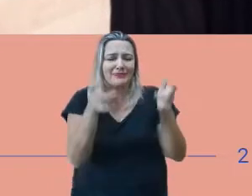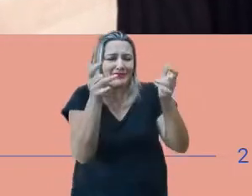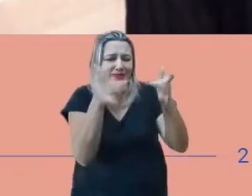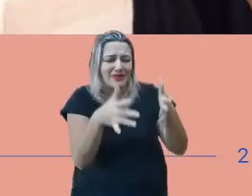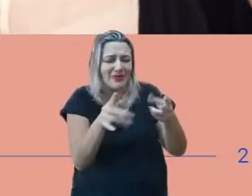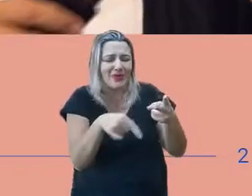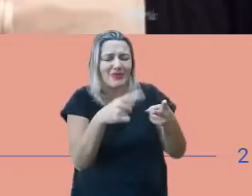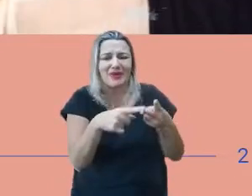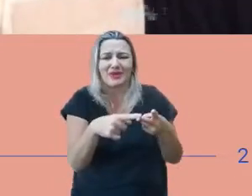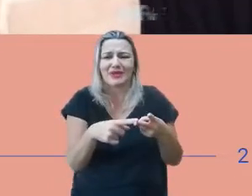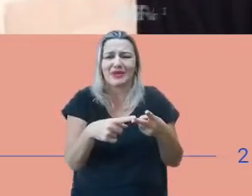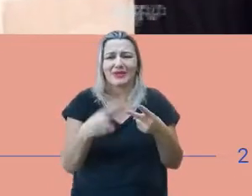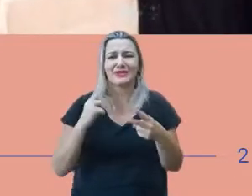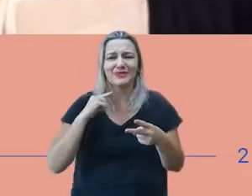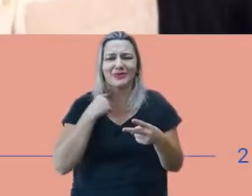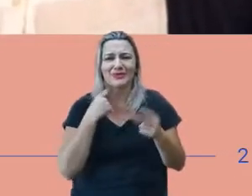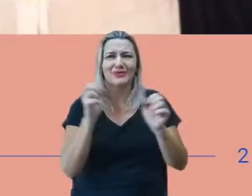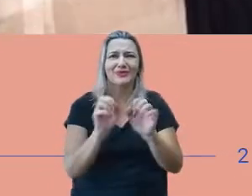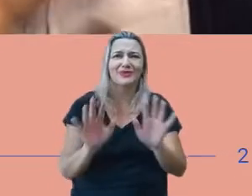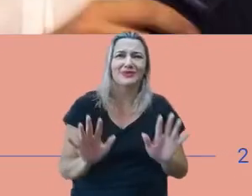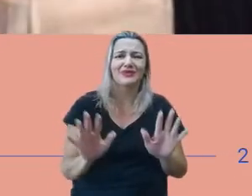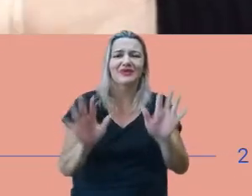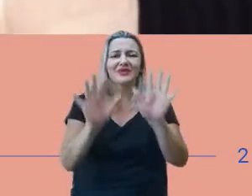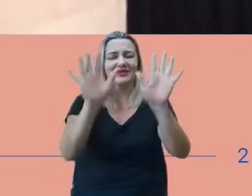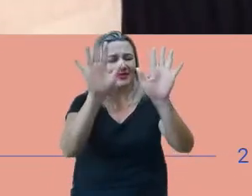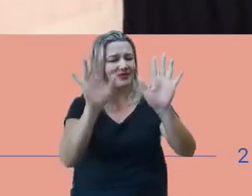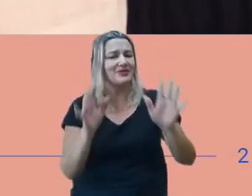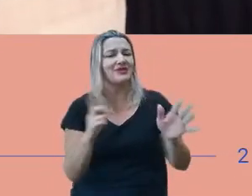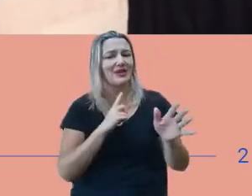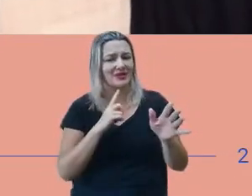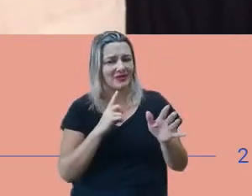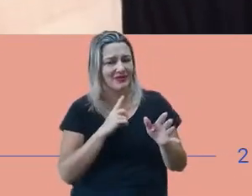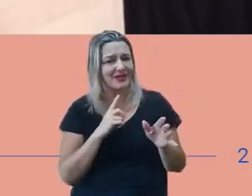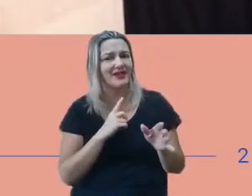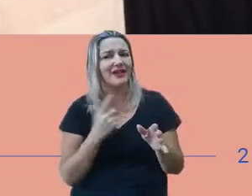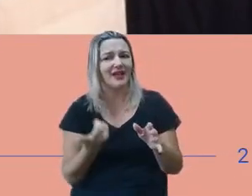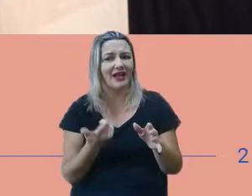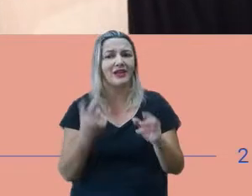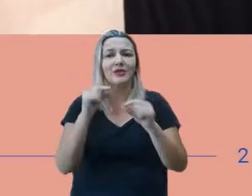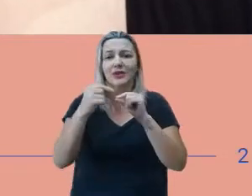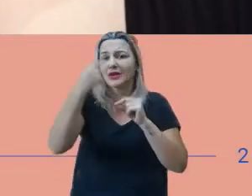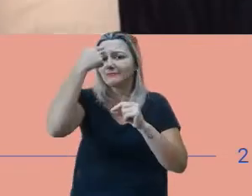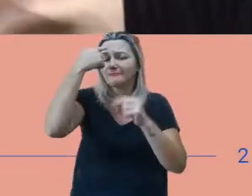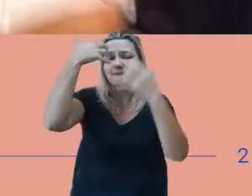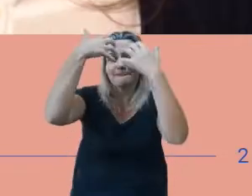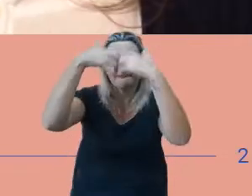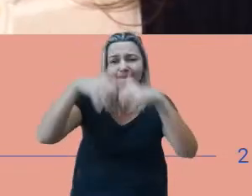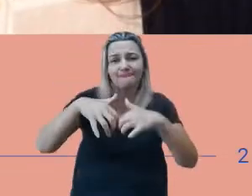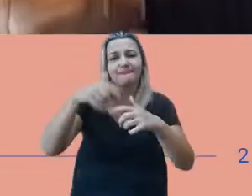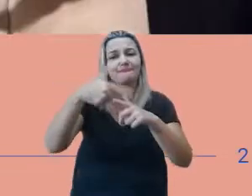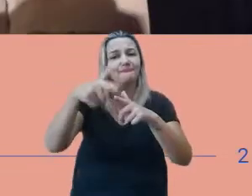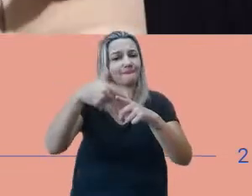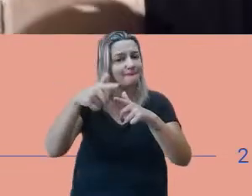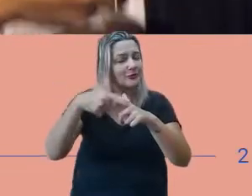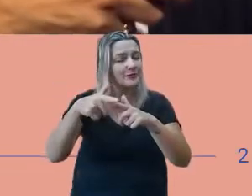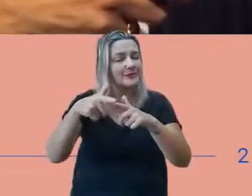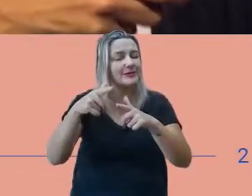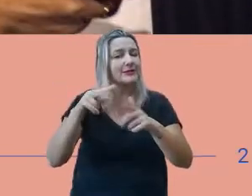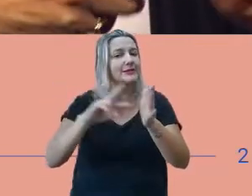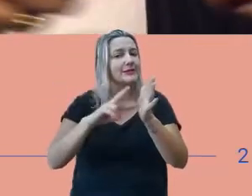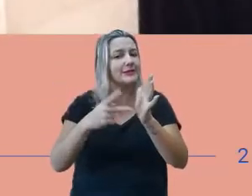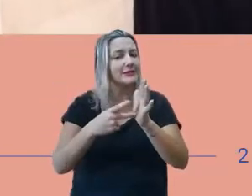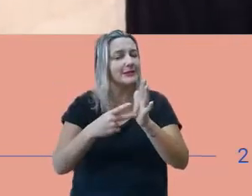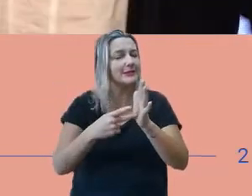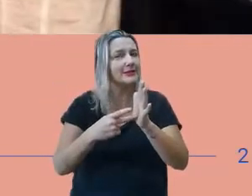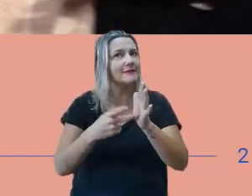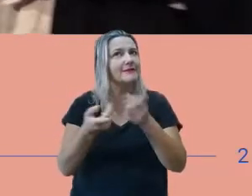do processo produtivo design out ways Então a partir do momento que a gente tem noção o tema a gente dá um passo para trás rever